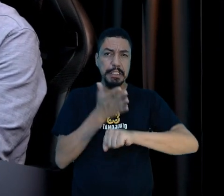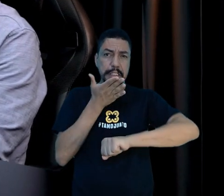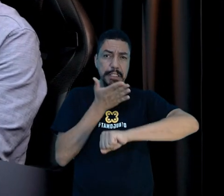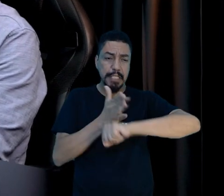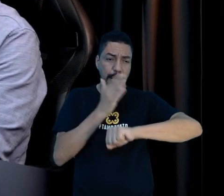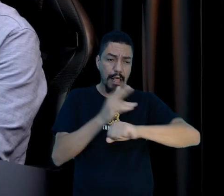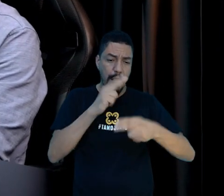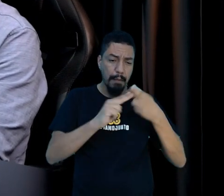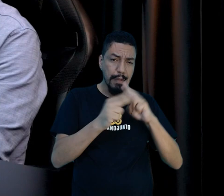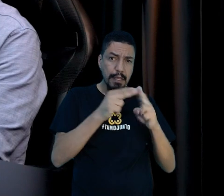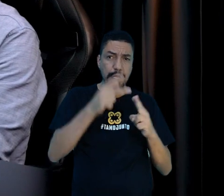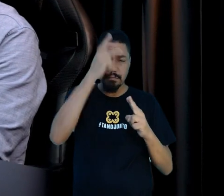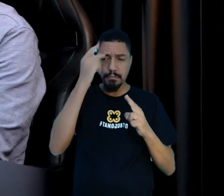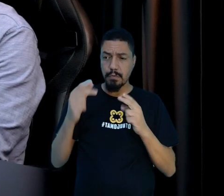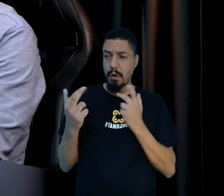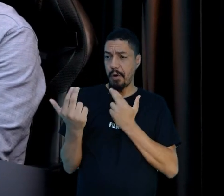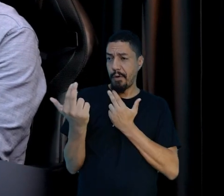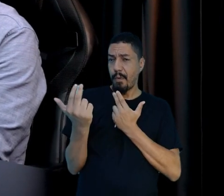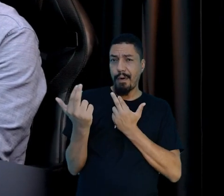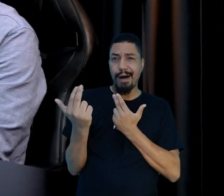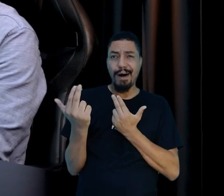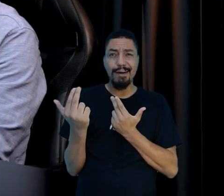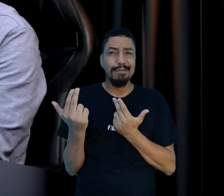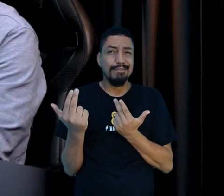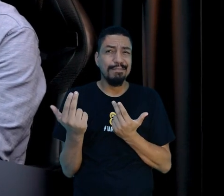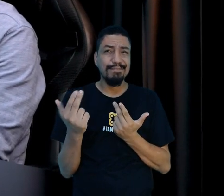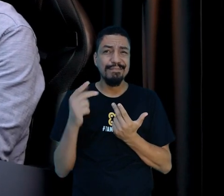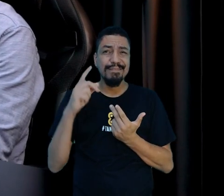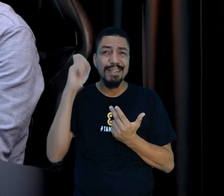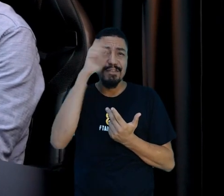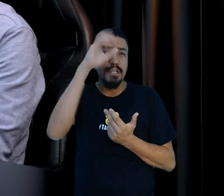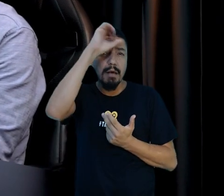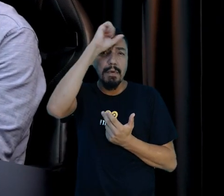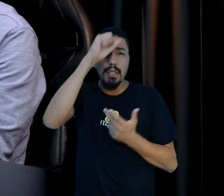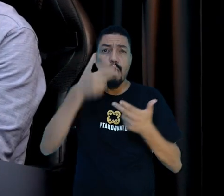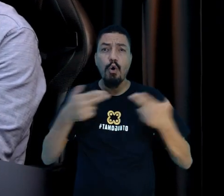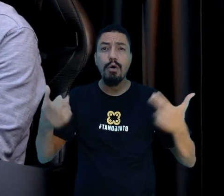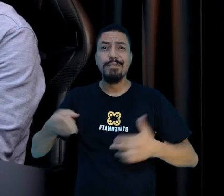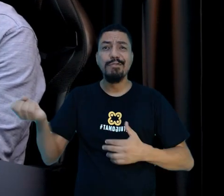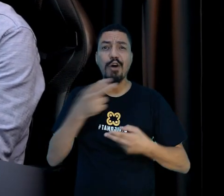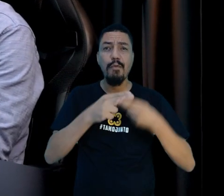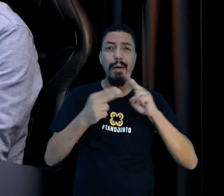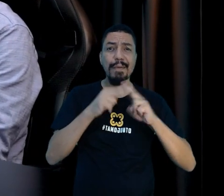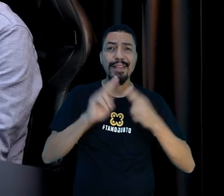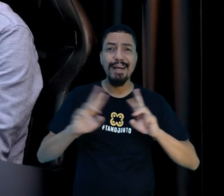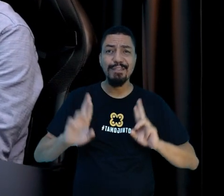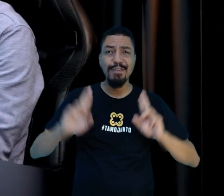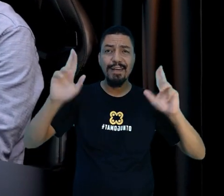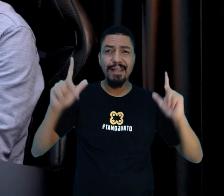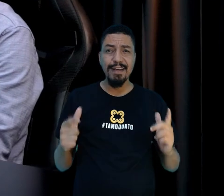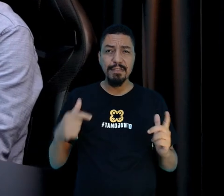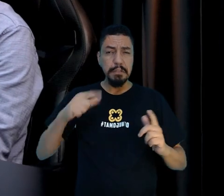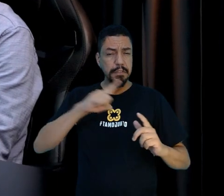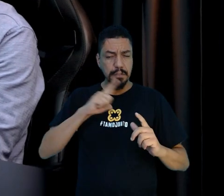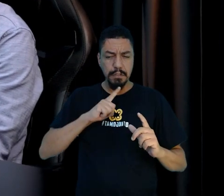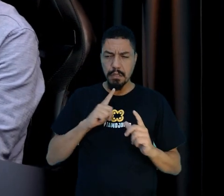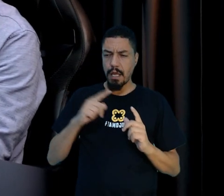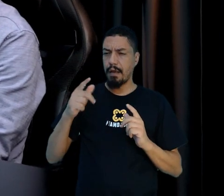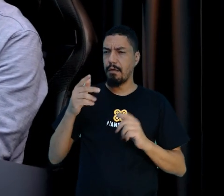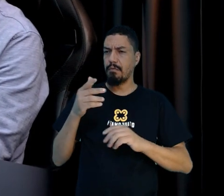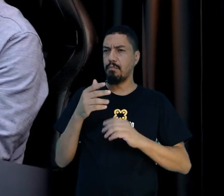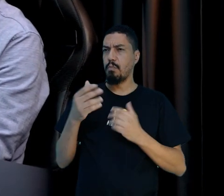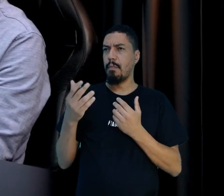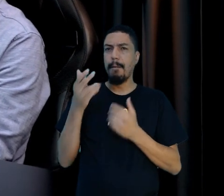desenvolver habilidades com pessoas iguais a mim, vai ser muito difícil eu desenvolver outras habilidades que estão, não as que já